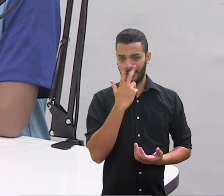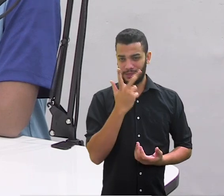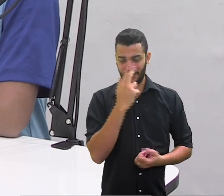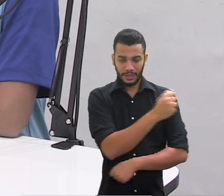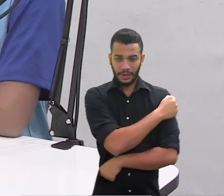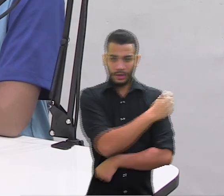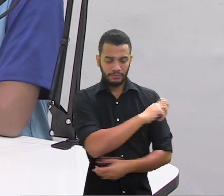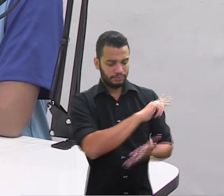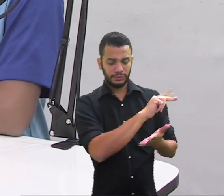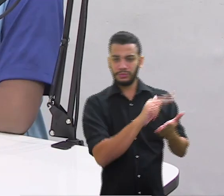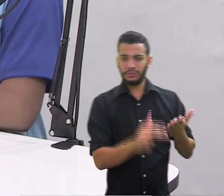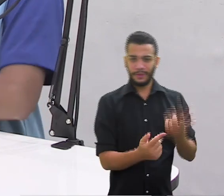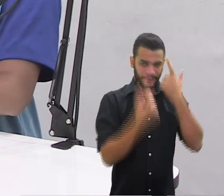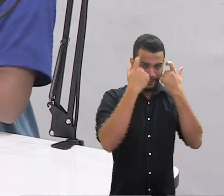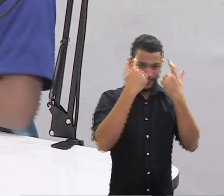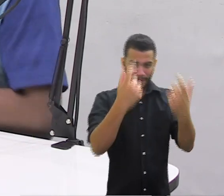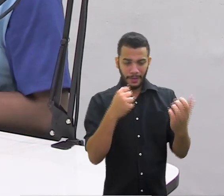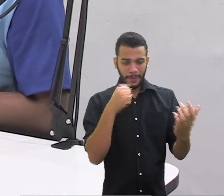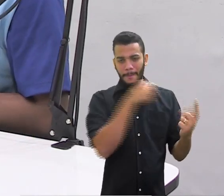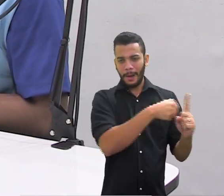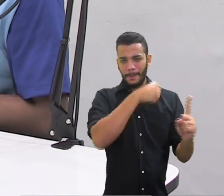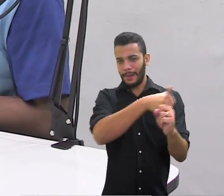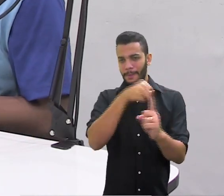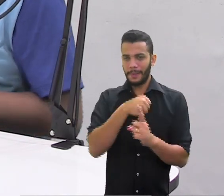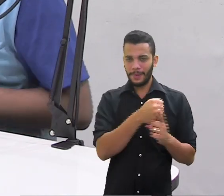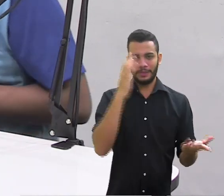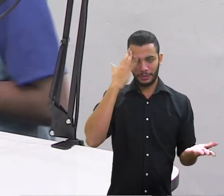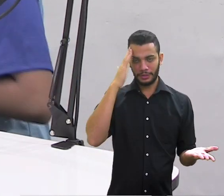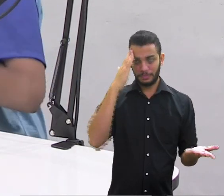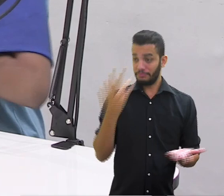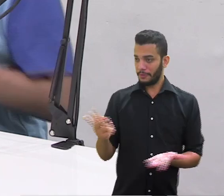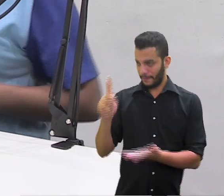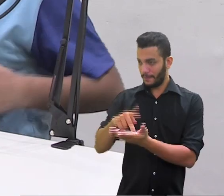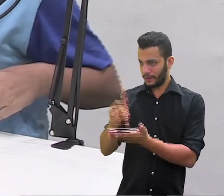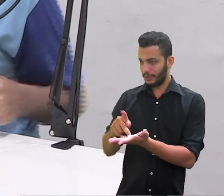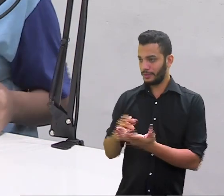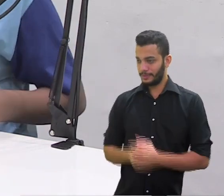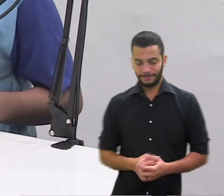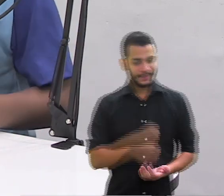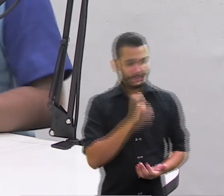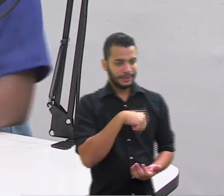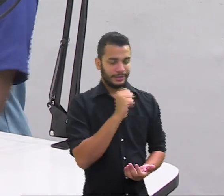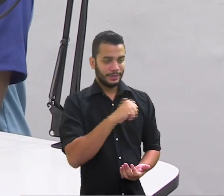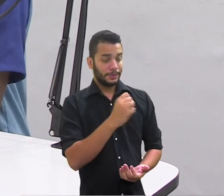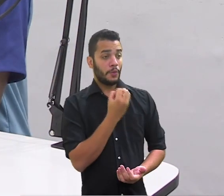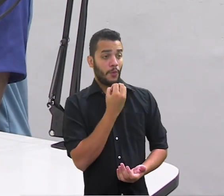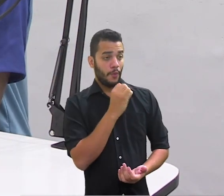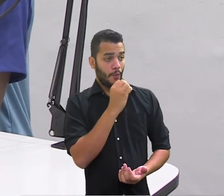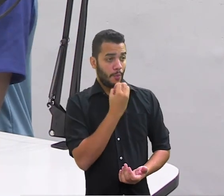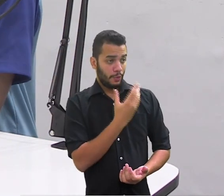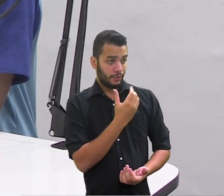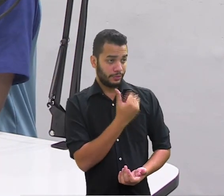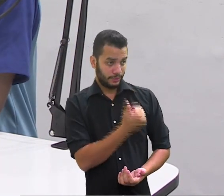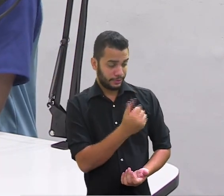mesmo, Kimberly? Sim. Pode continuar? Pode falar. Oi, gente. Então, agora vamos começar